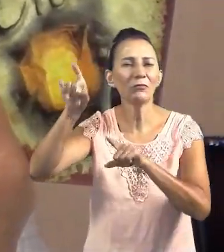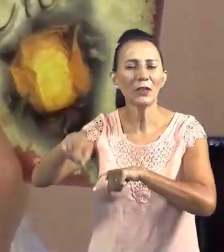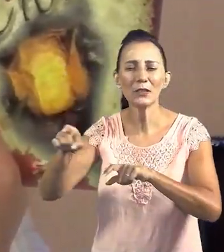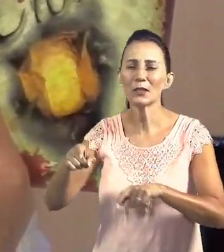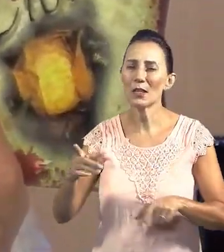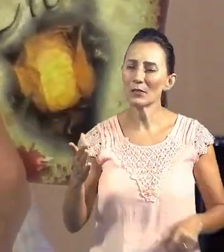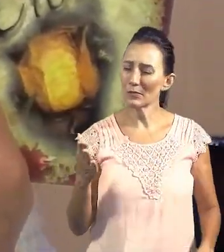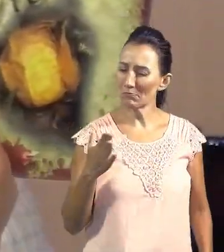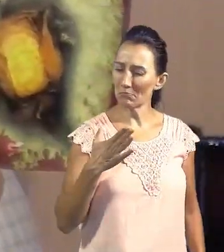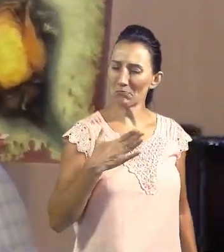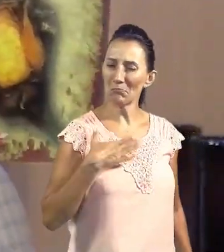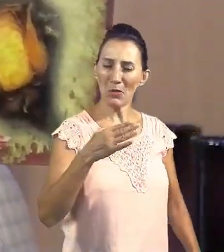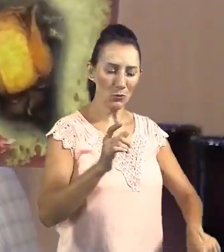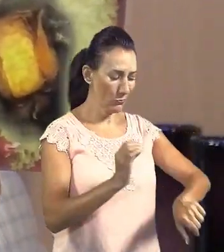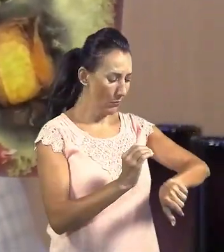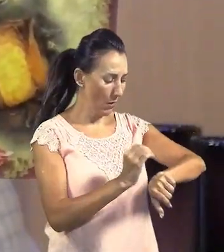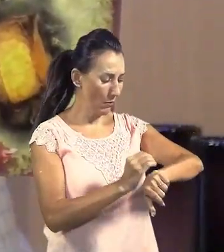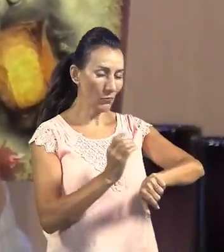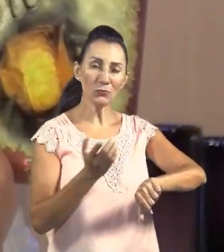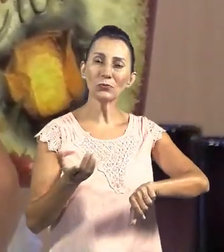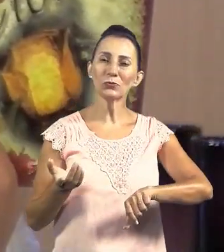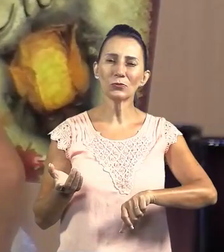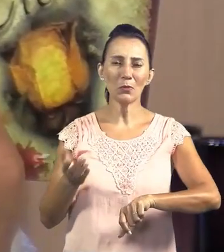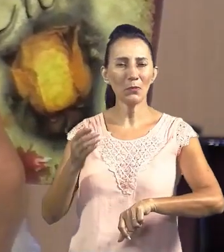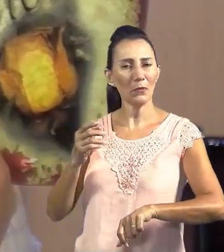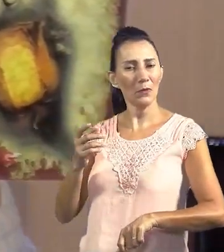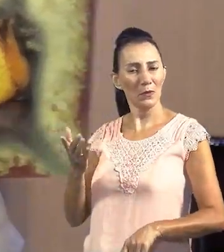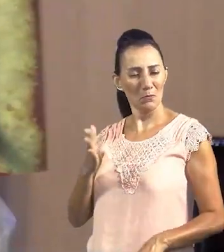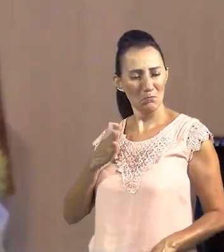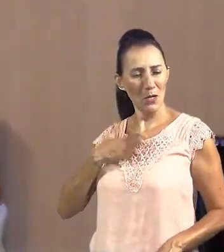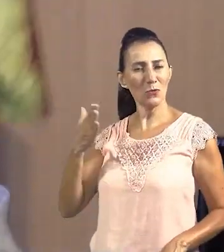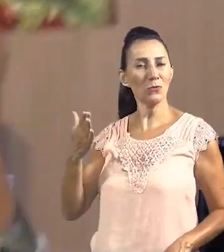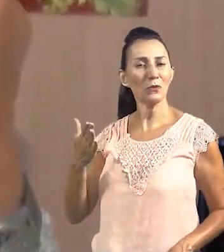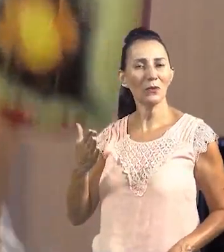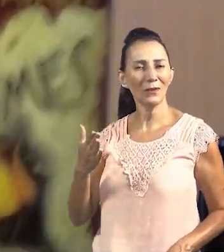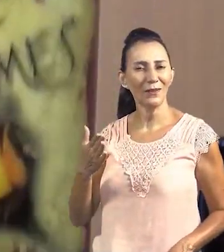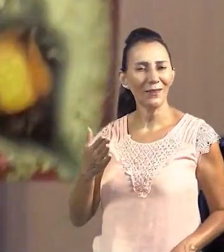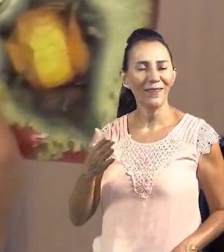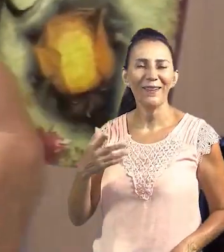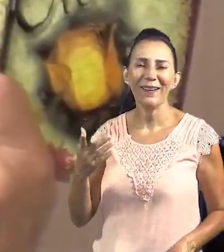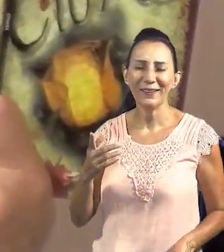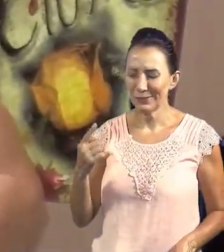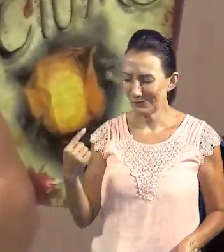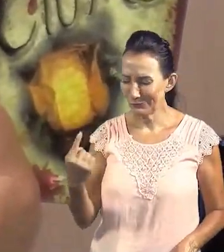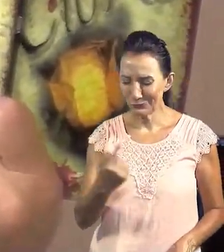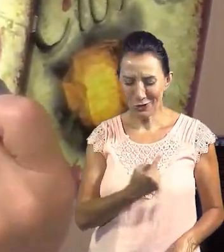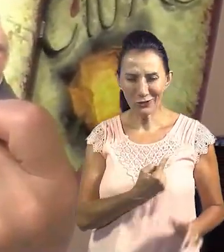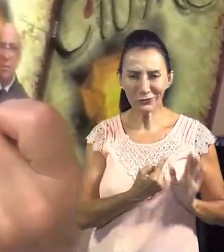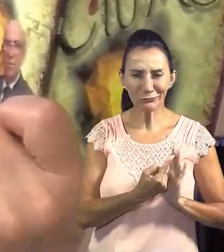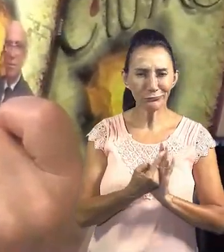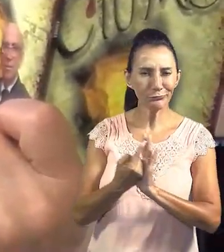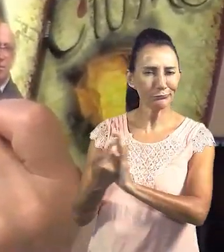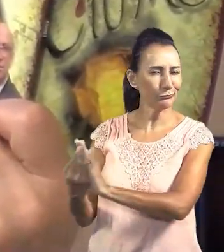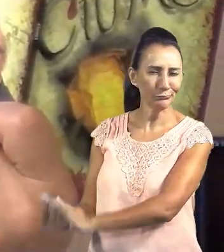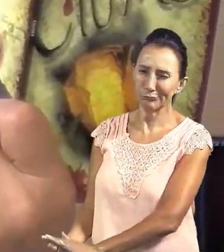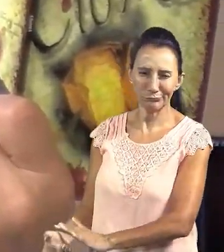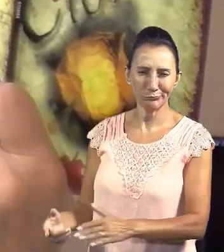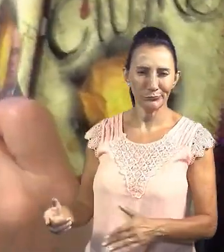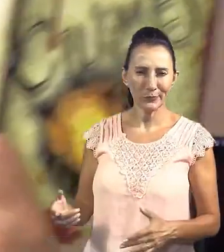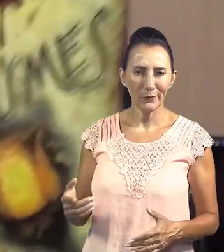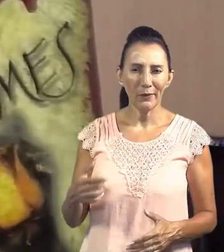minha fazenda, meu relógio, né? Tudo meu, tudo no singular, e tira o plural.